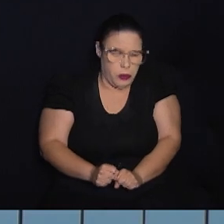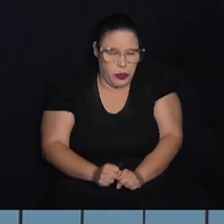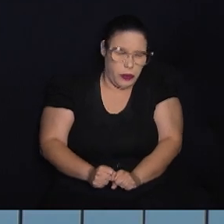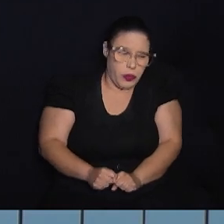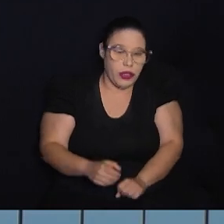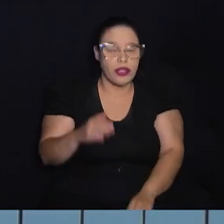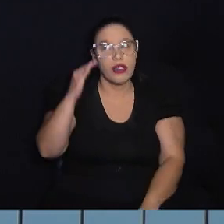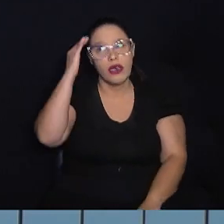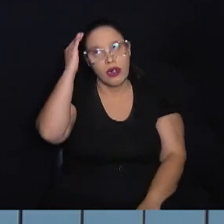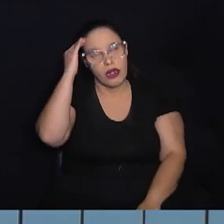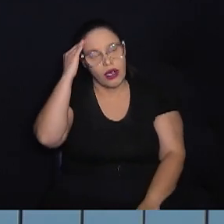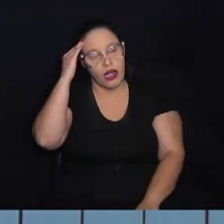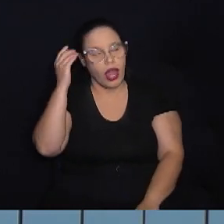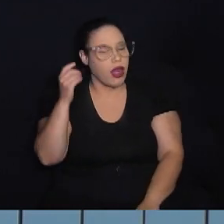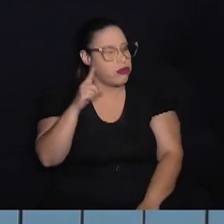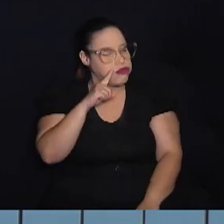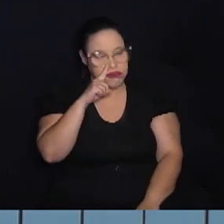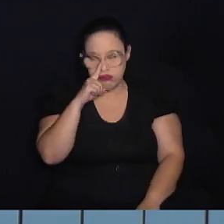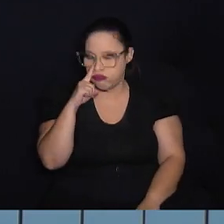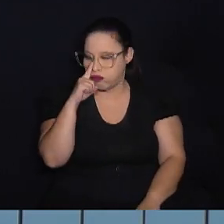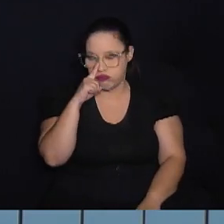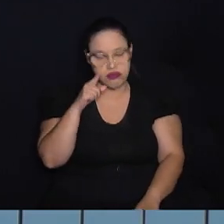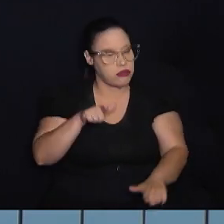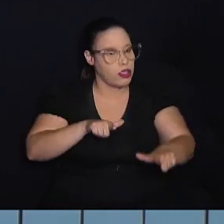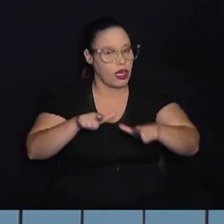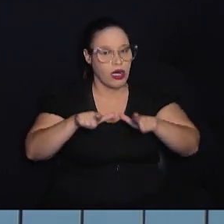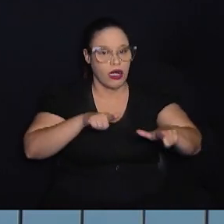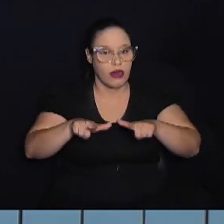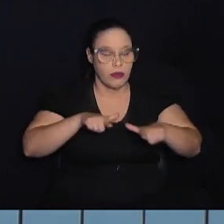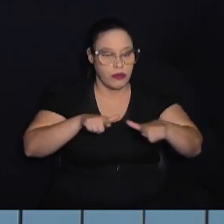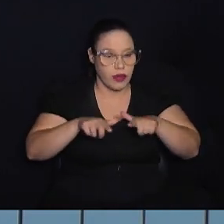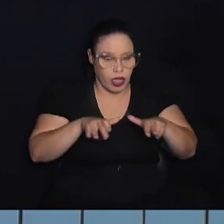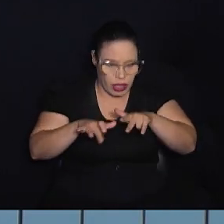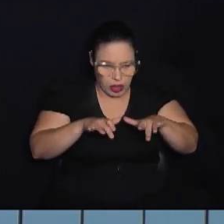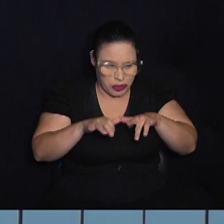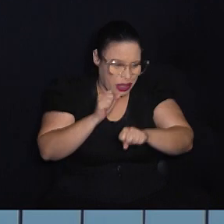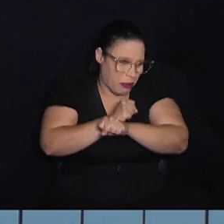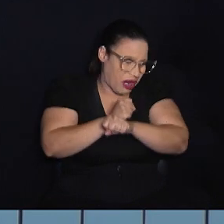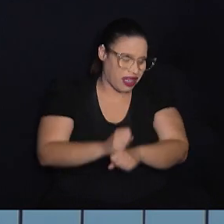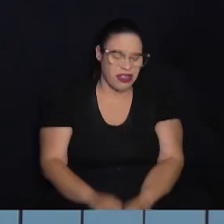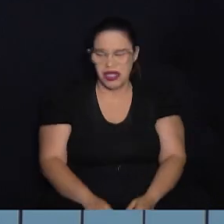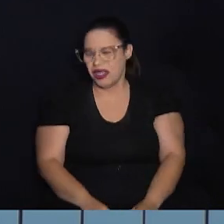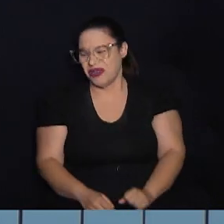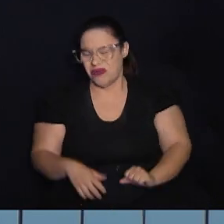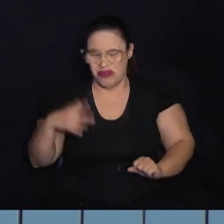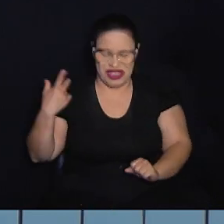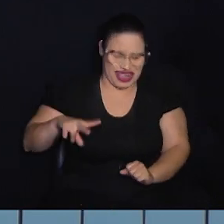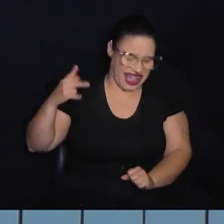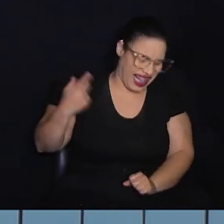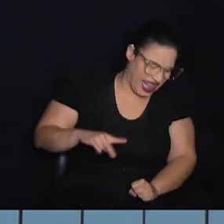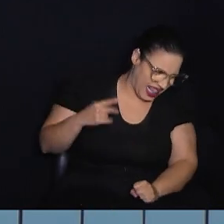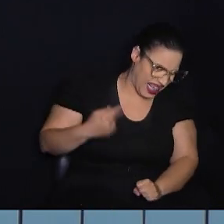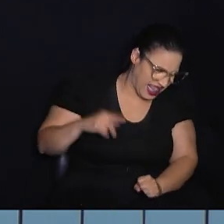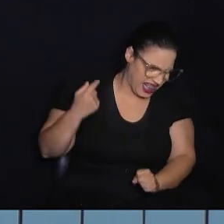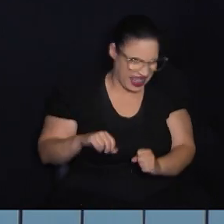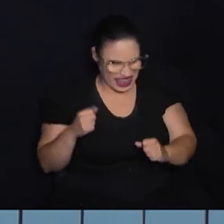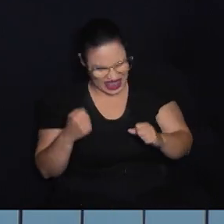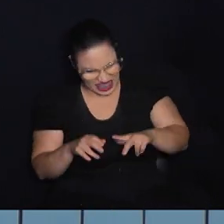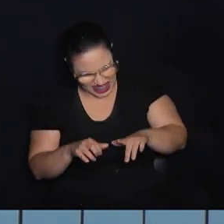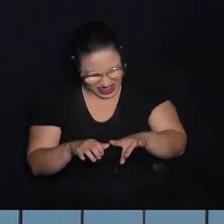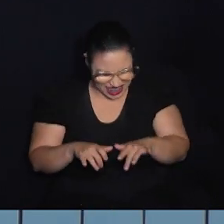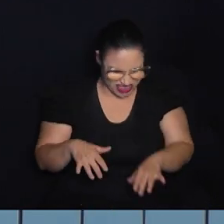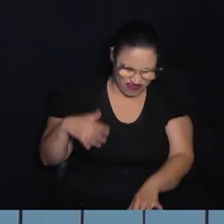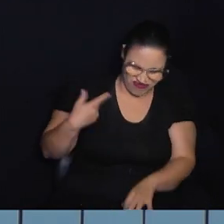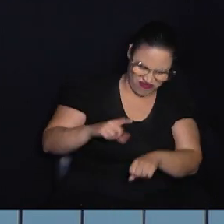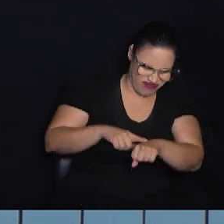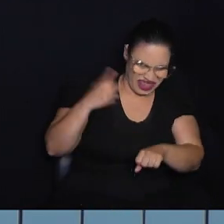Eu sei que isso faz muito mal, principalmente no trabalho, quando a pessoa tá ali e não quer parar, não quer parar o que está fazendo ali para não